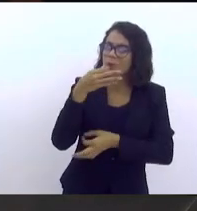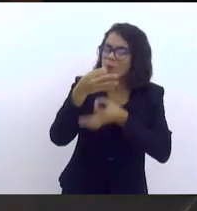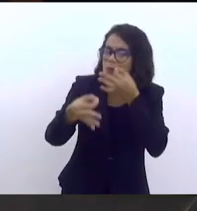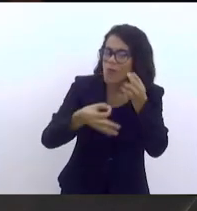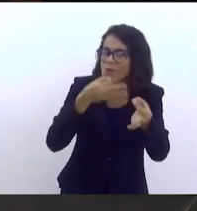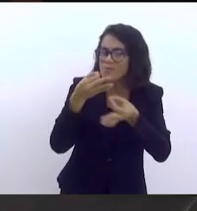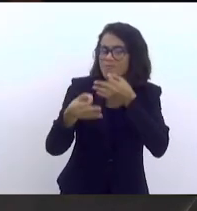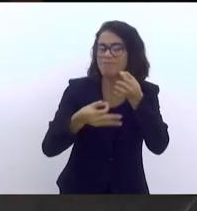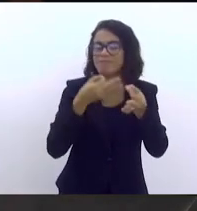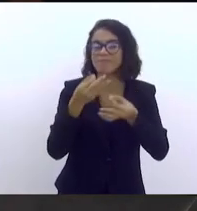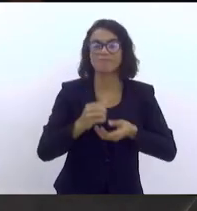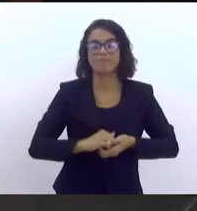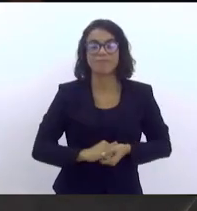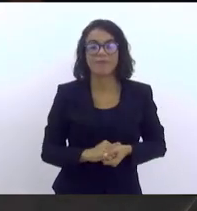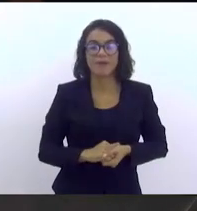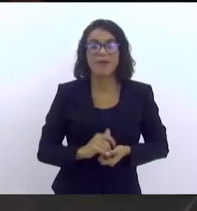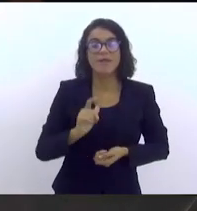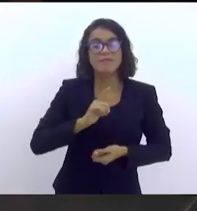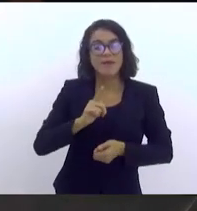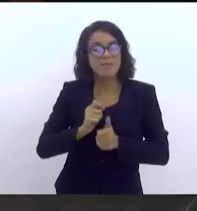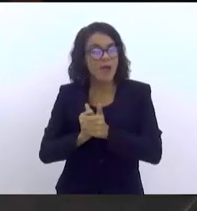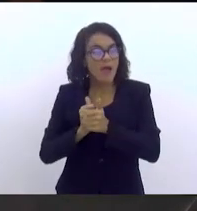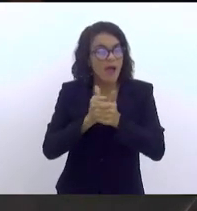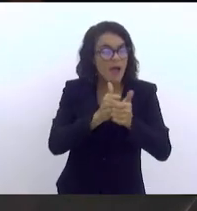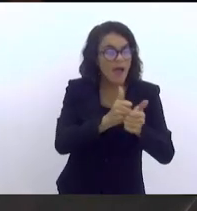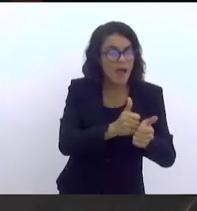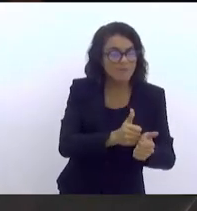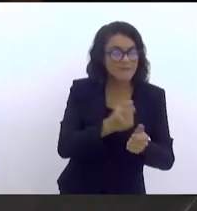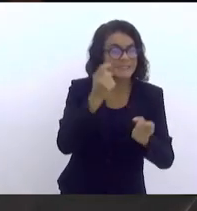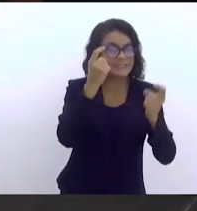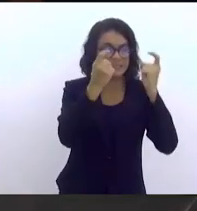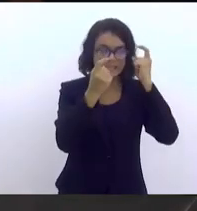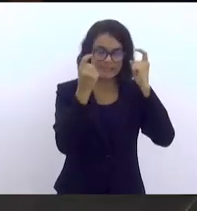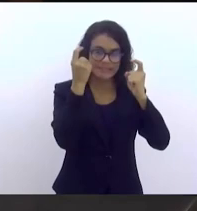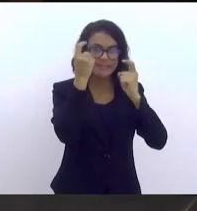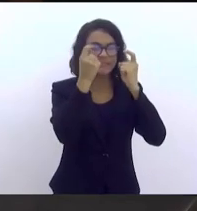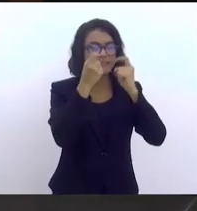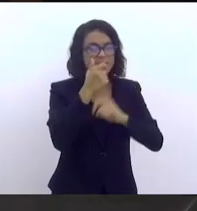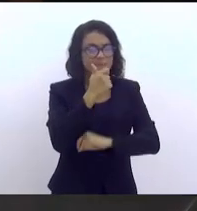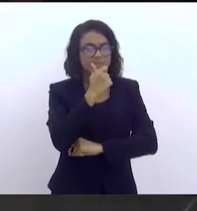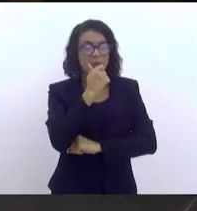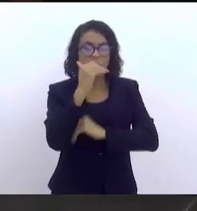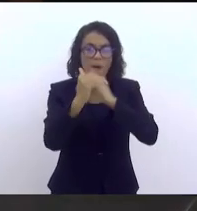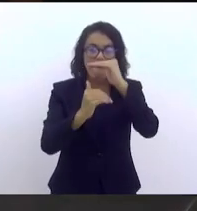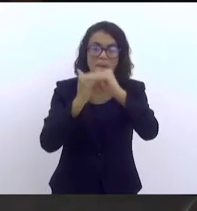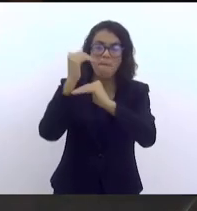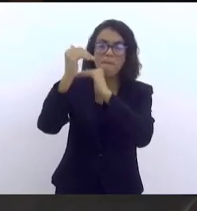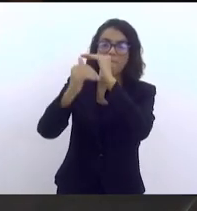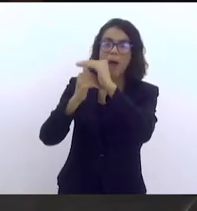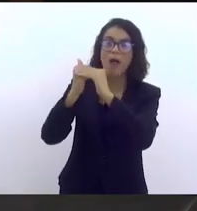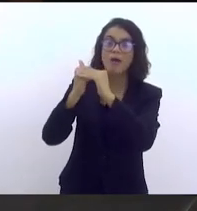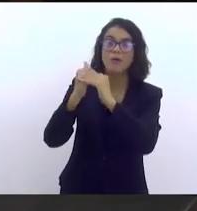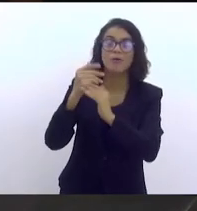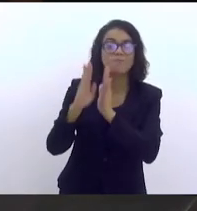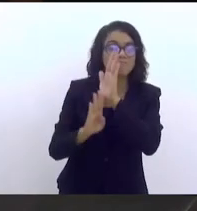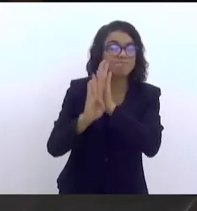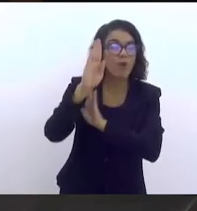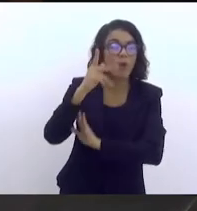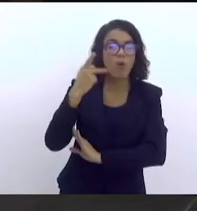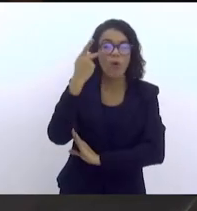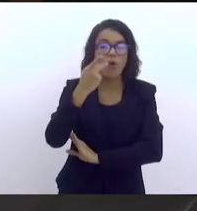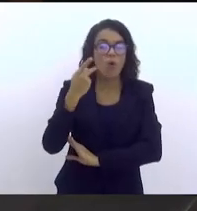vocês temos acompanhado com muita preocupação né o avanço de uma política que